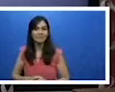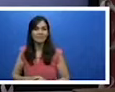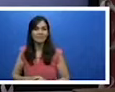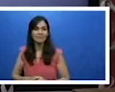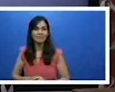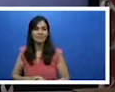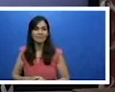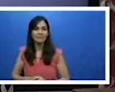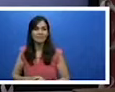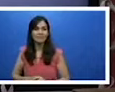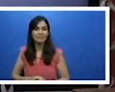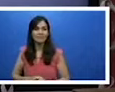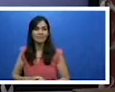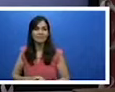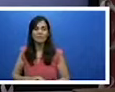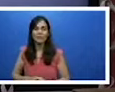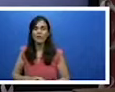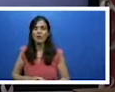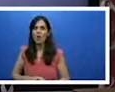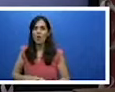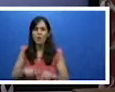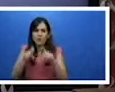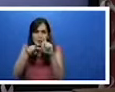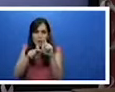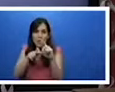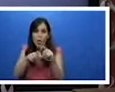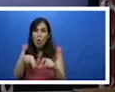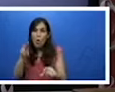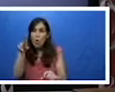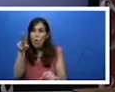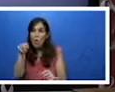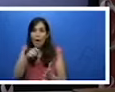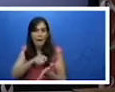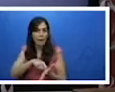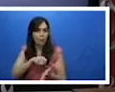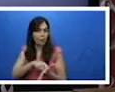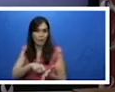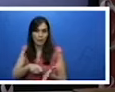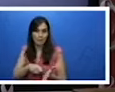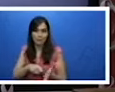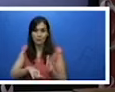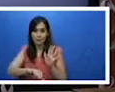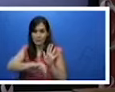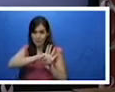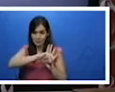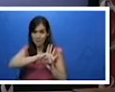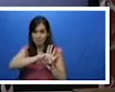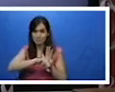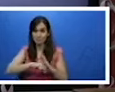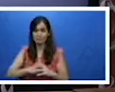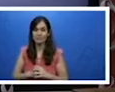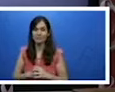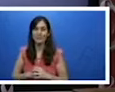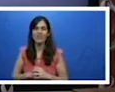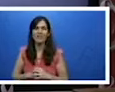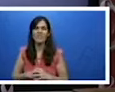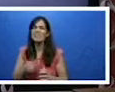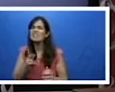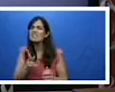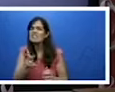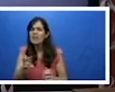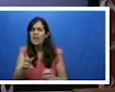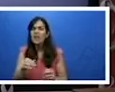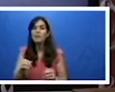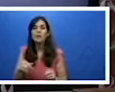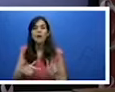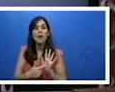respectivamente? O detetive nunca é o autor do crime e, em geral, aparece na história